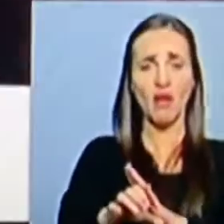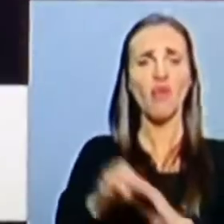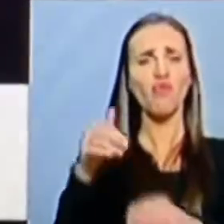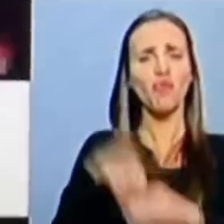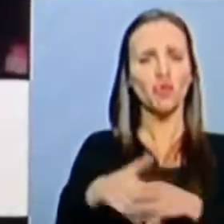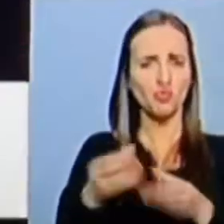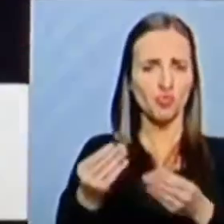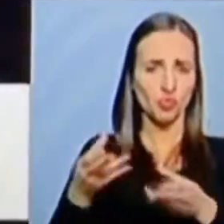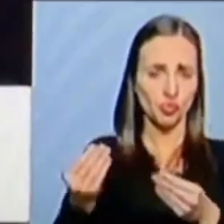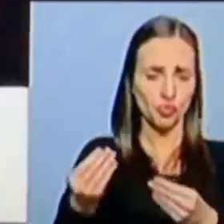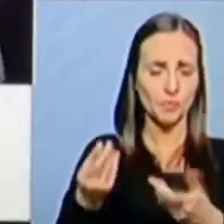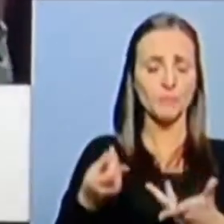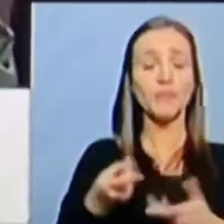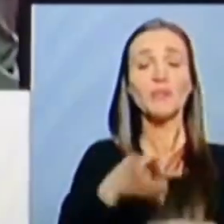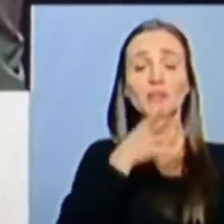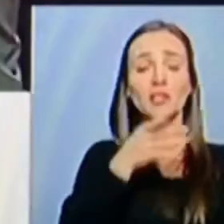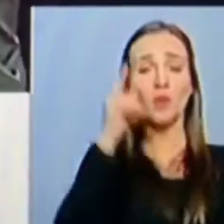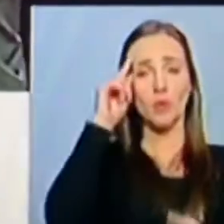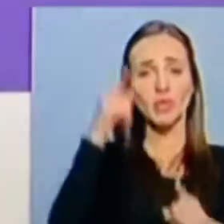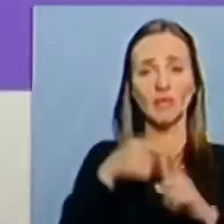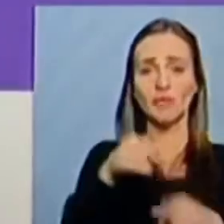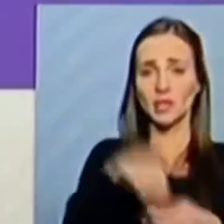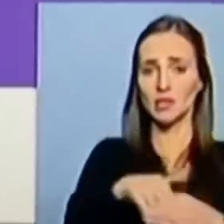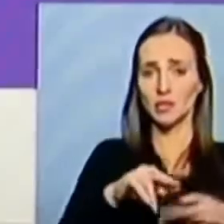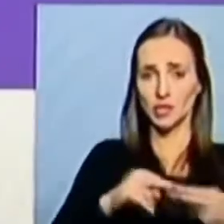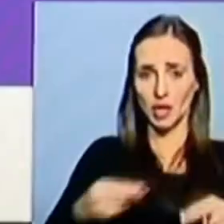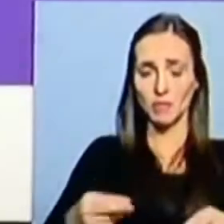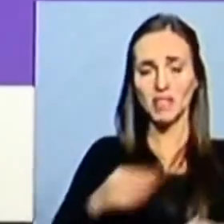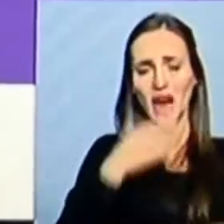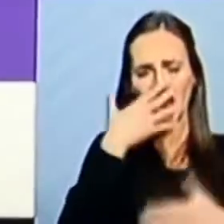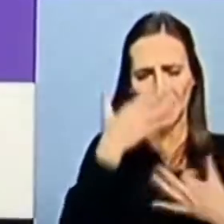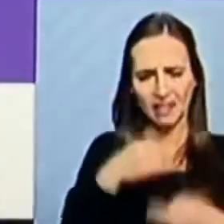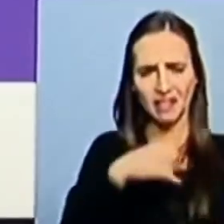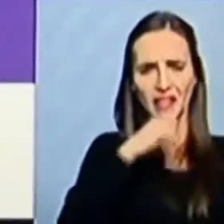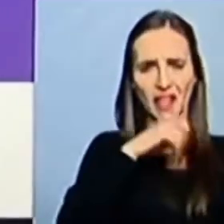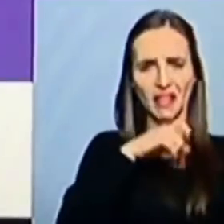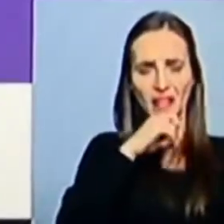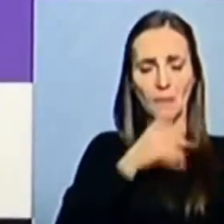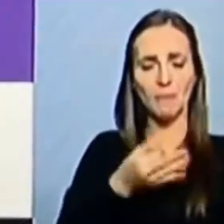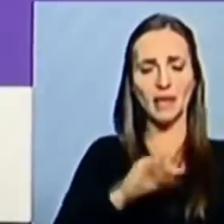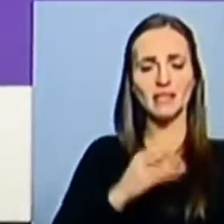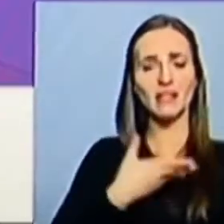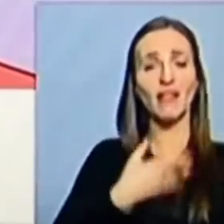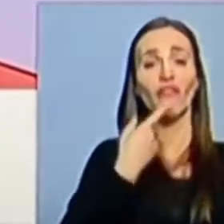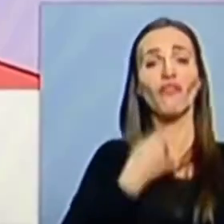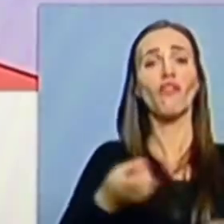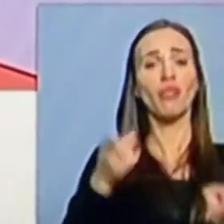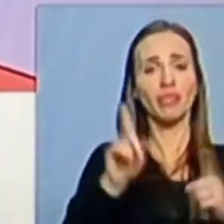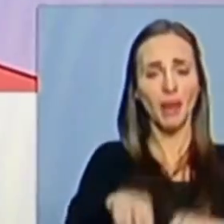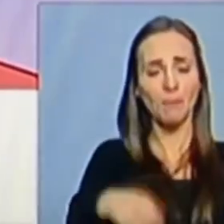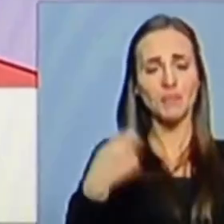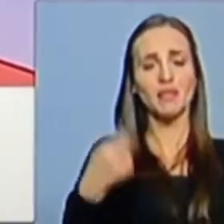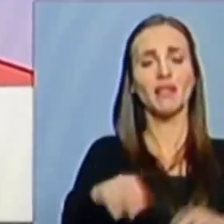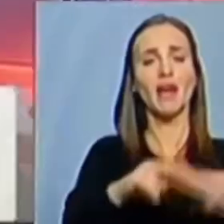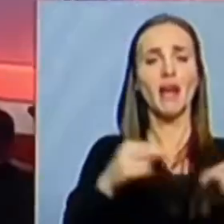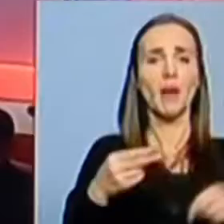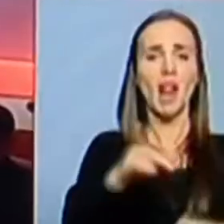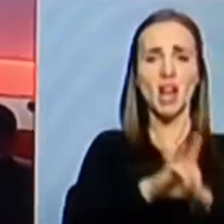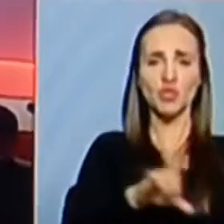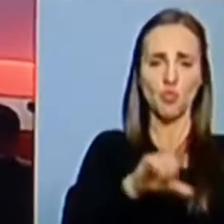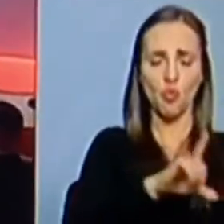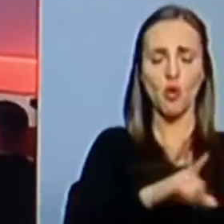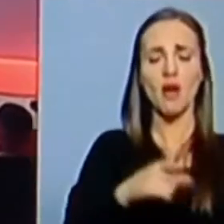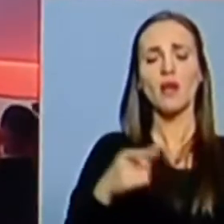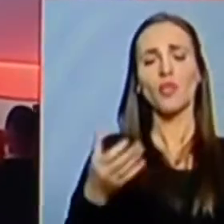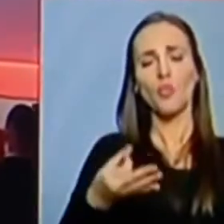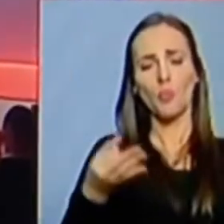especial aponta metas para as autárquicas e acredita que é possível o PSD recuperar as câmaras de Lisboa e do porto